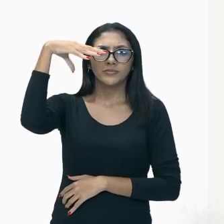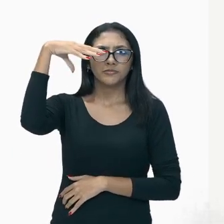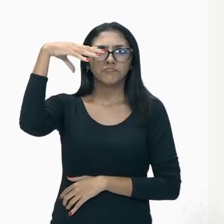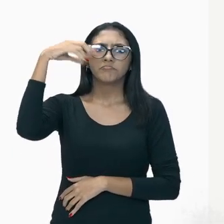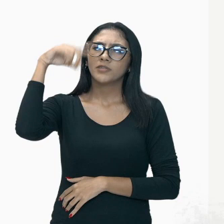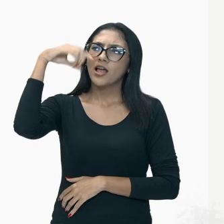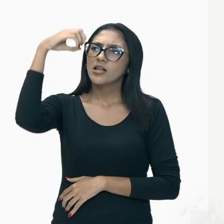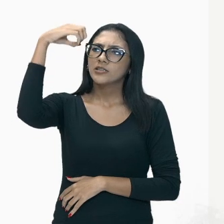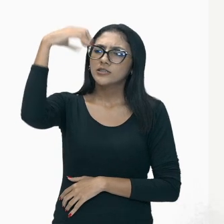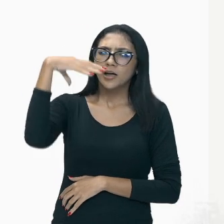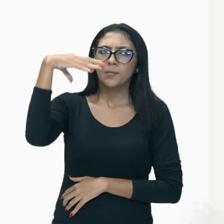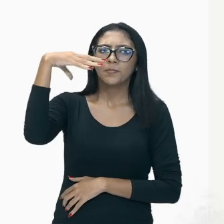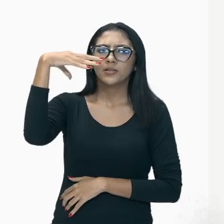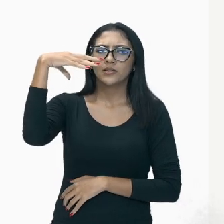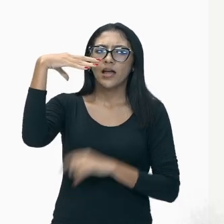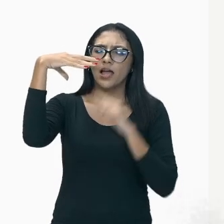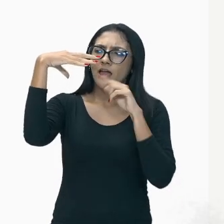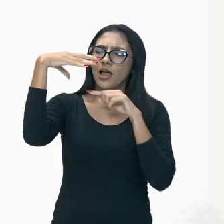tem aqui, ó.